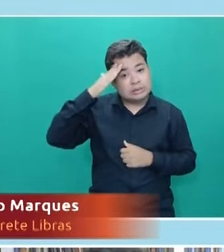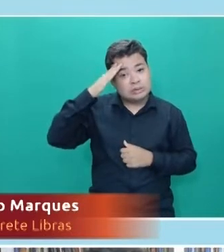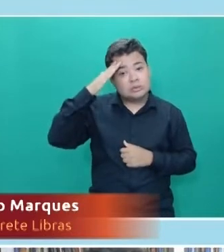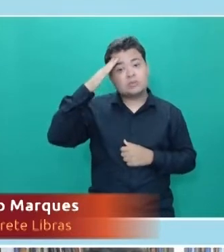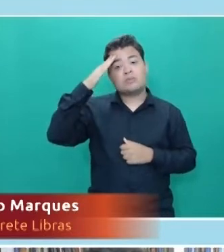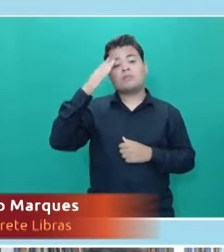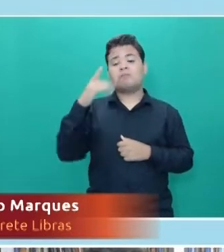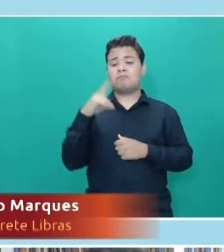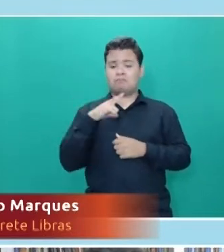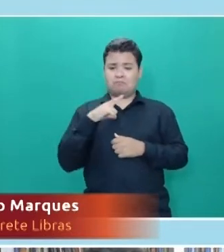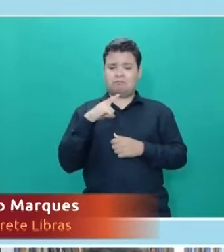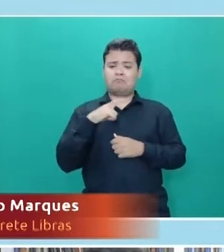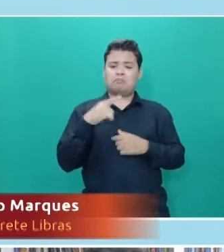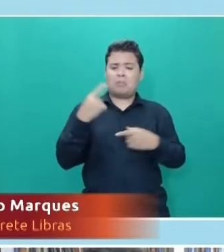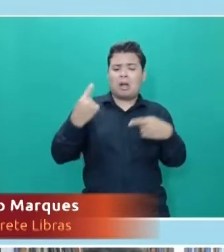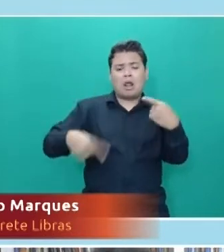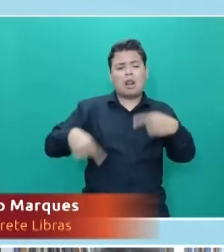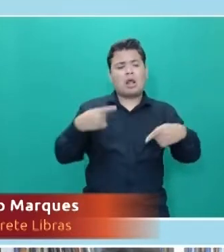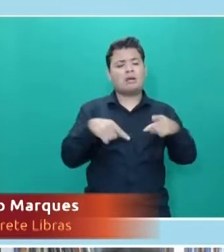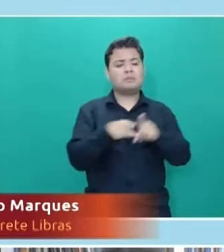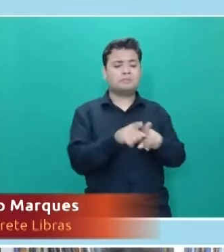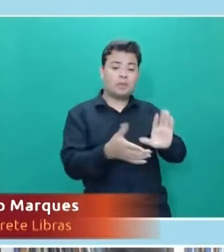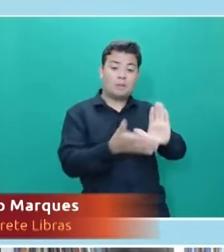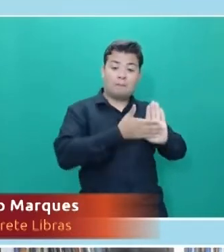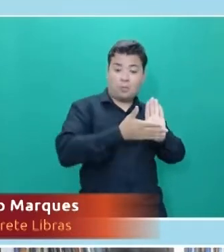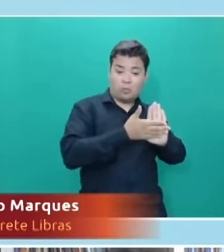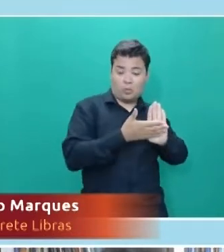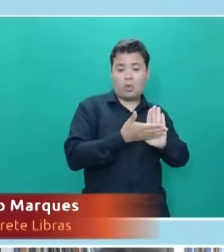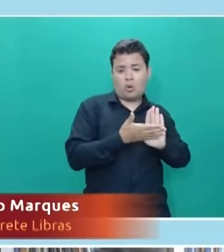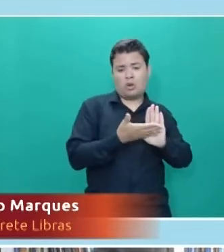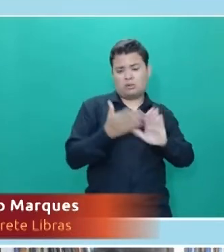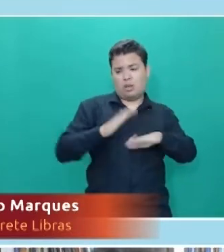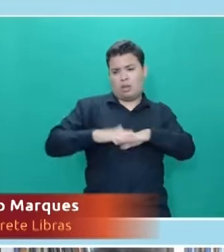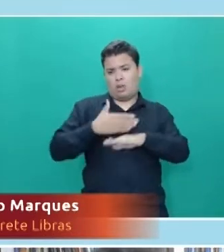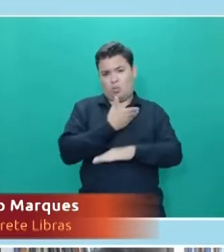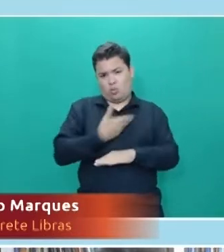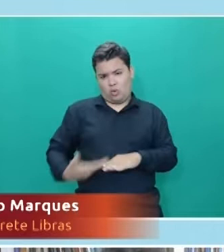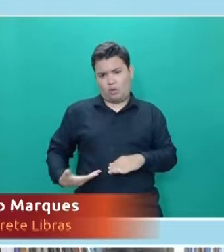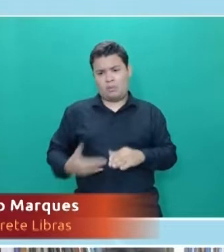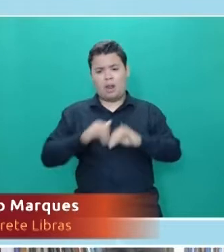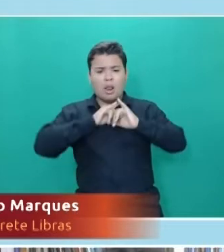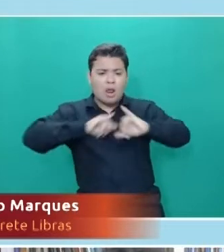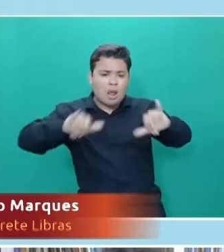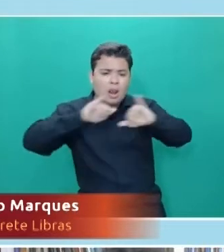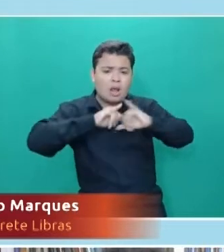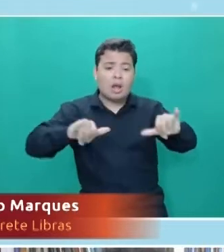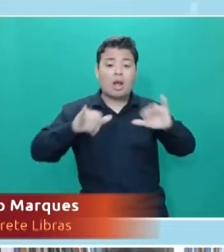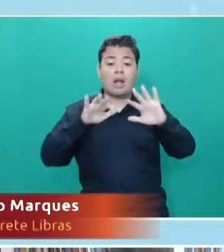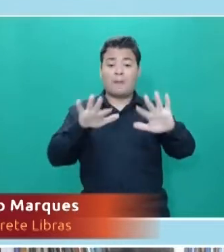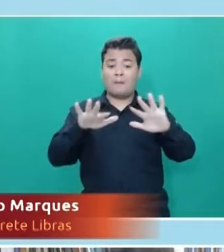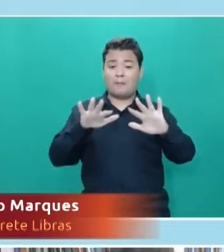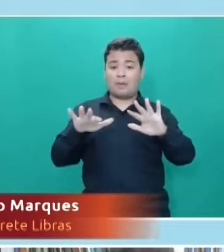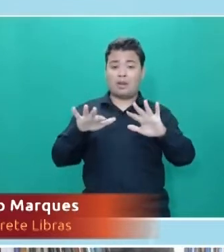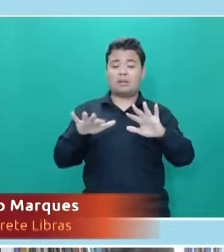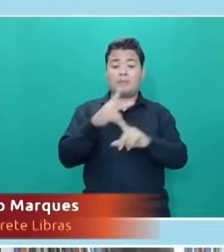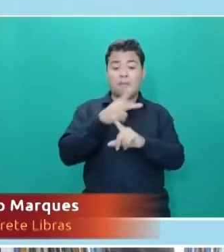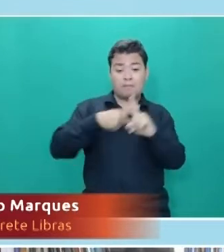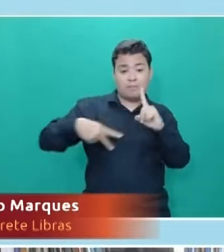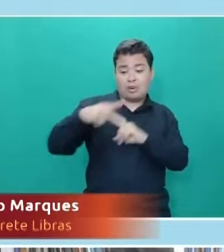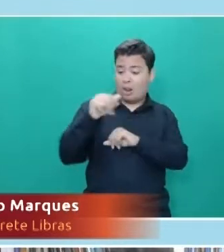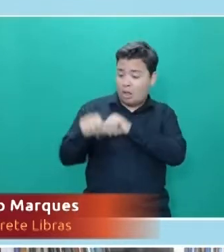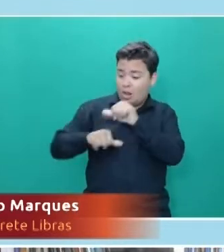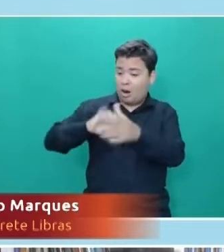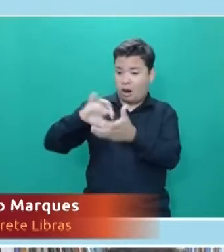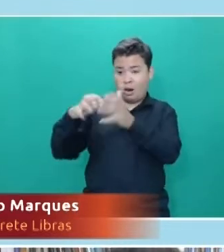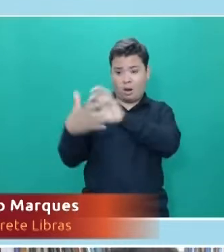atualmente existe uma discussão, algumas propostas por esse atual governo, mas as reformas previdenciárias elas vêm acontecendo em sequência, governo após